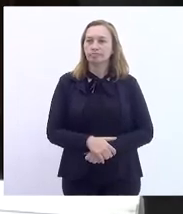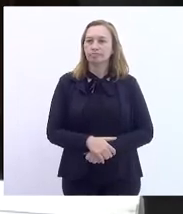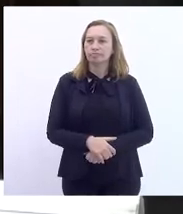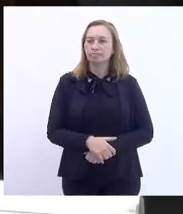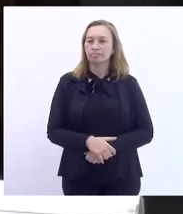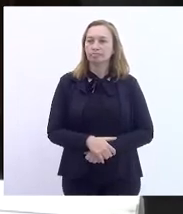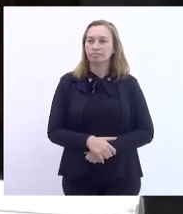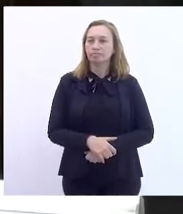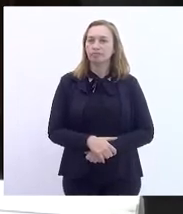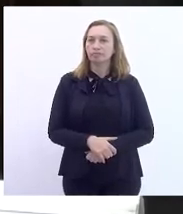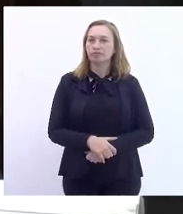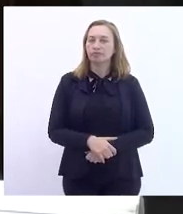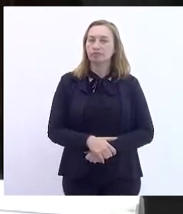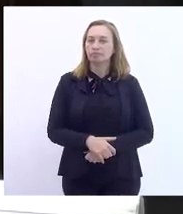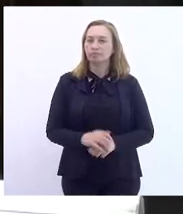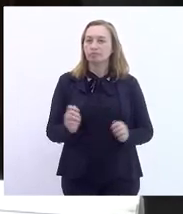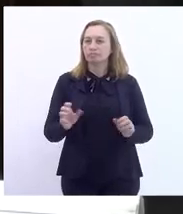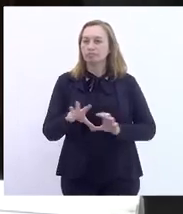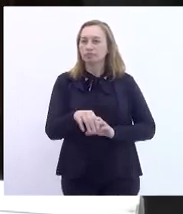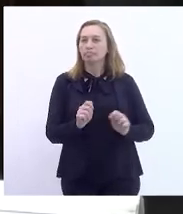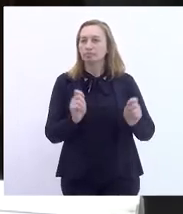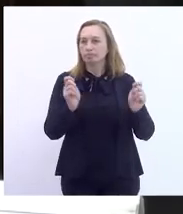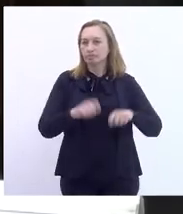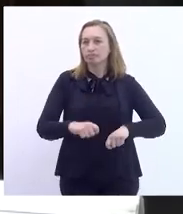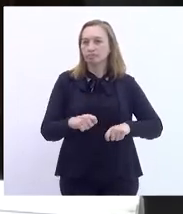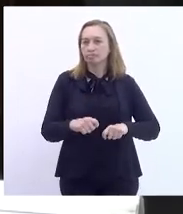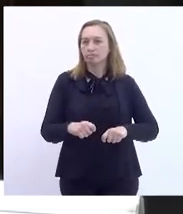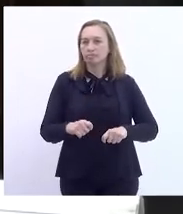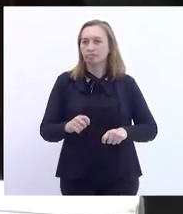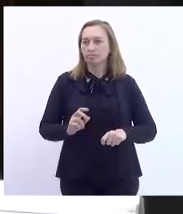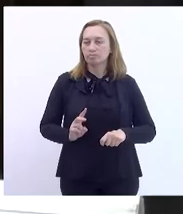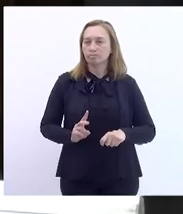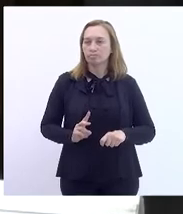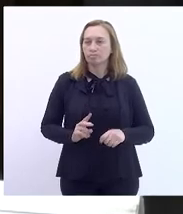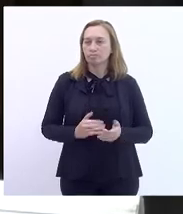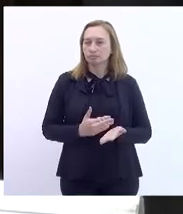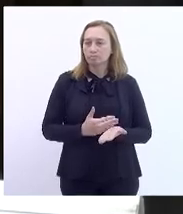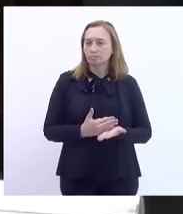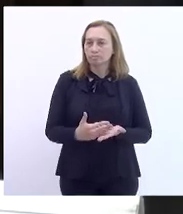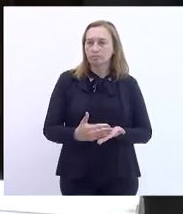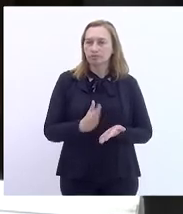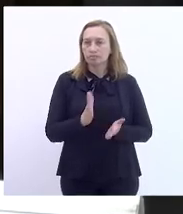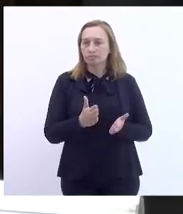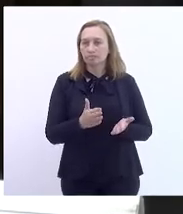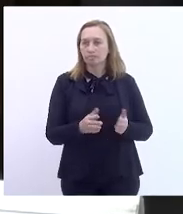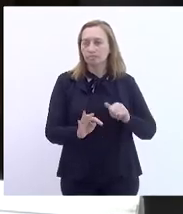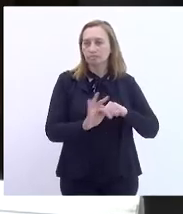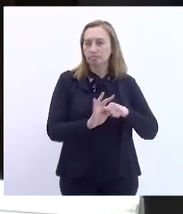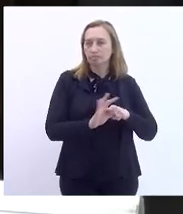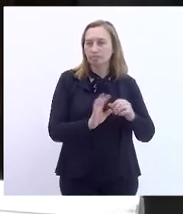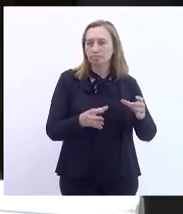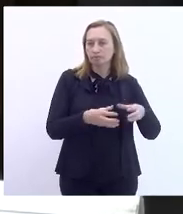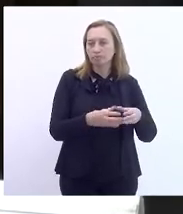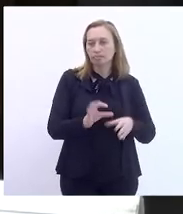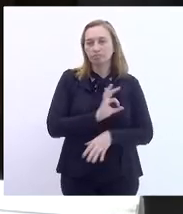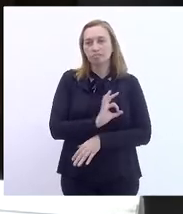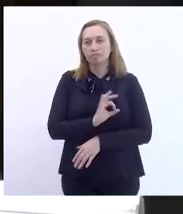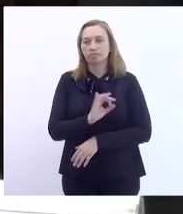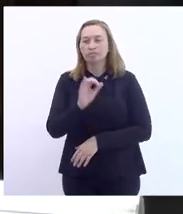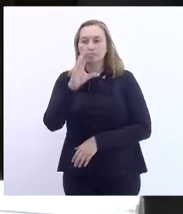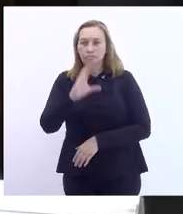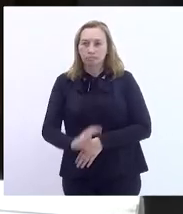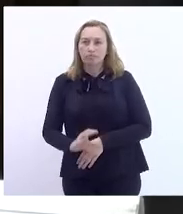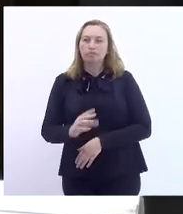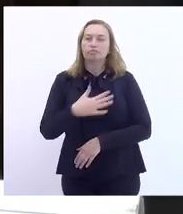feito né uma capacitação né que tá em andamento Na verdade uma parceria técnica com a polícia civil EA polícia